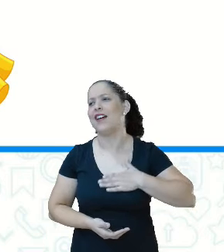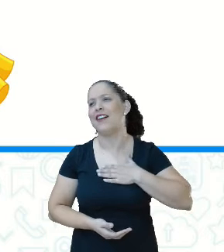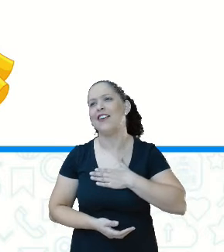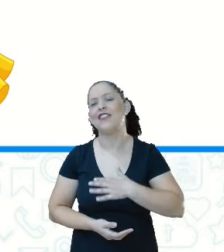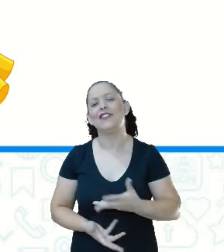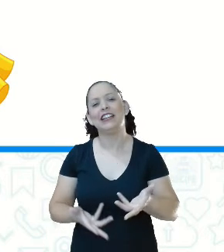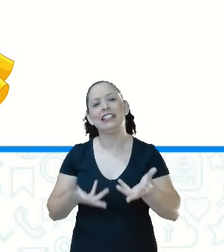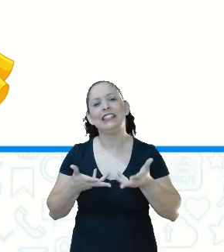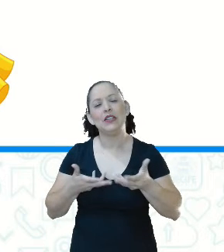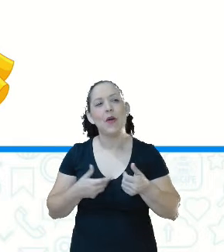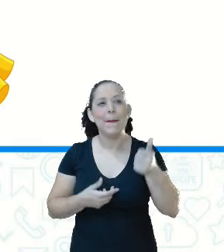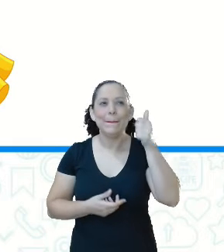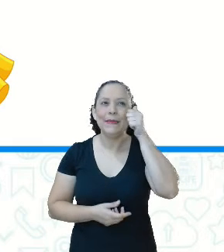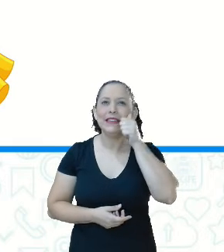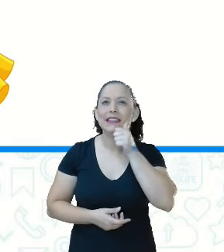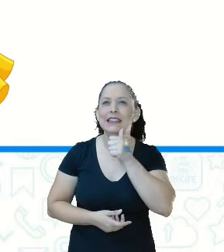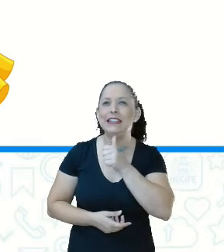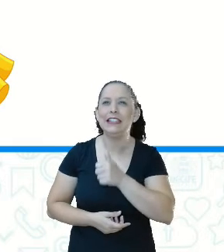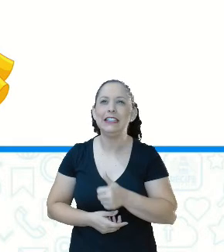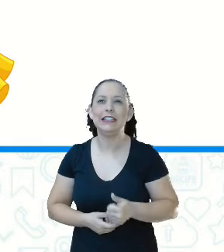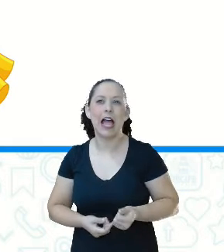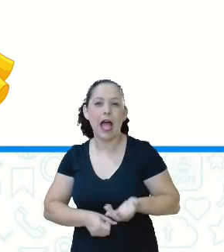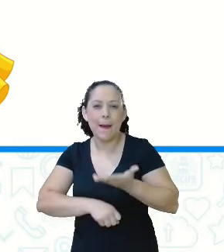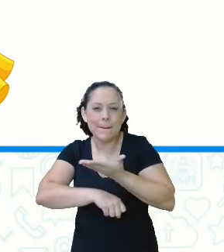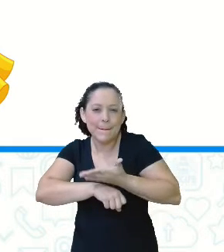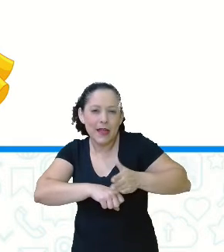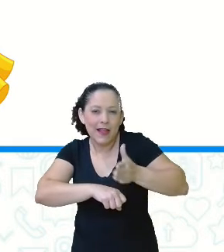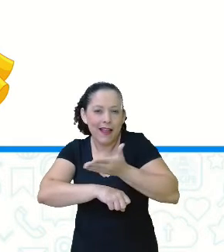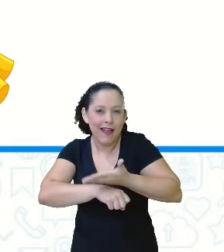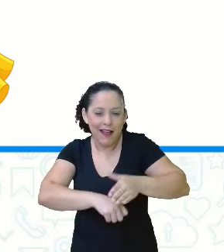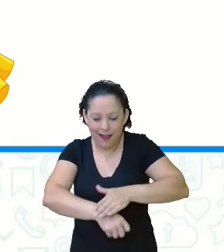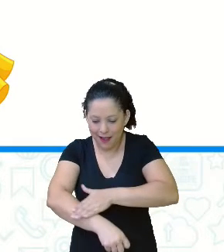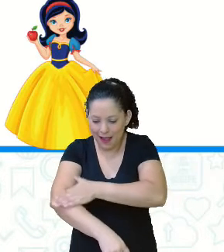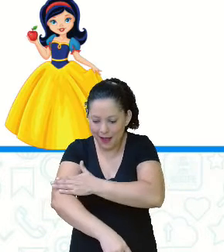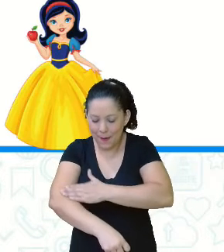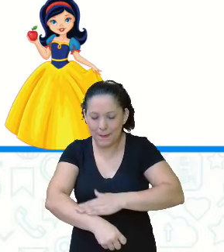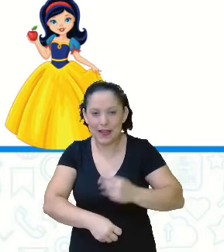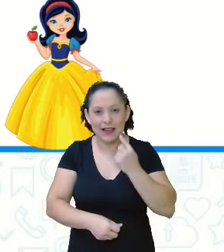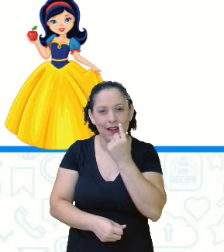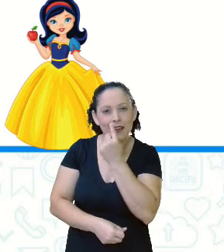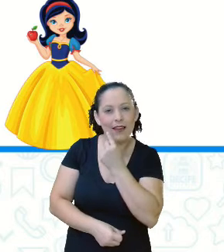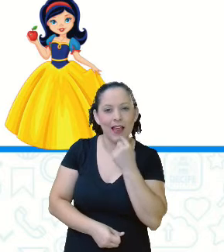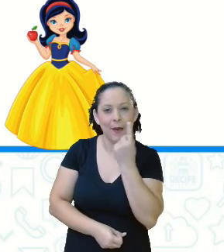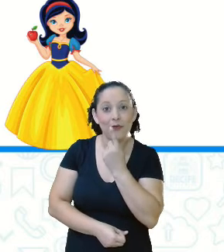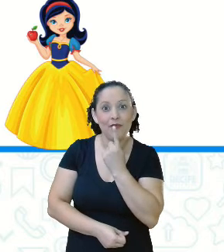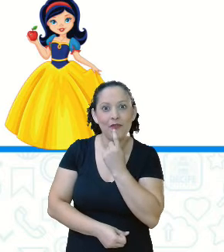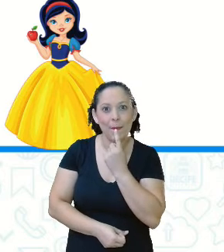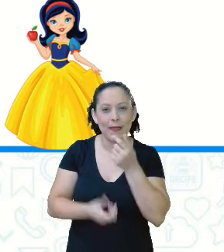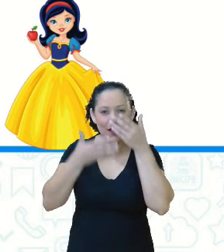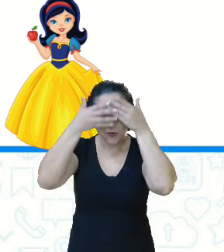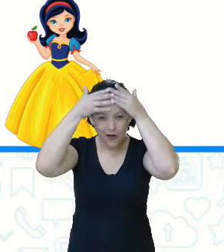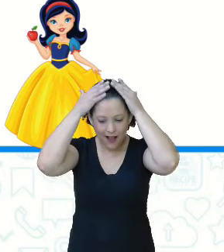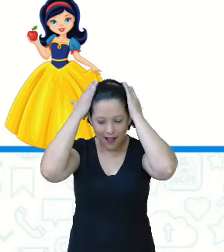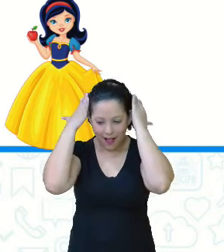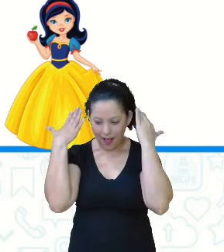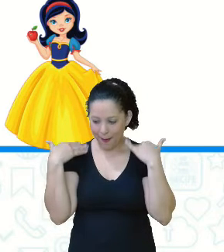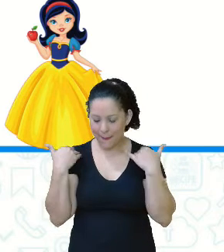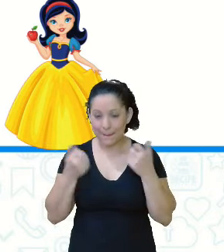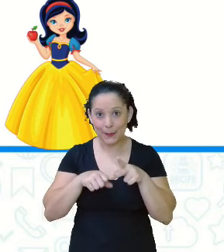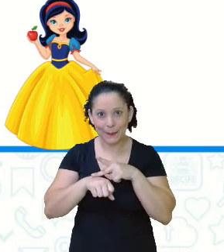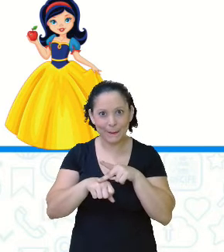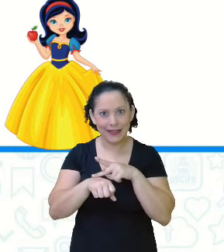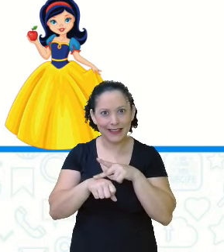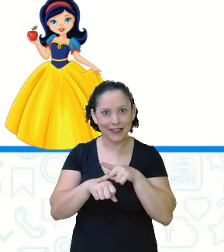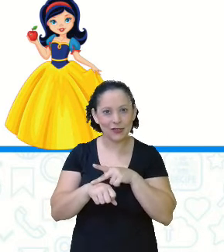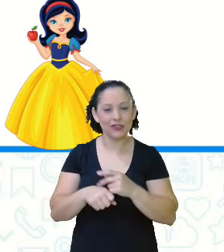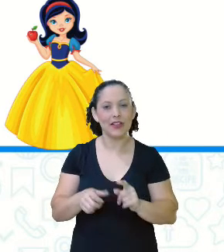branca como a neve, com os lábios vermelhos como sangue e com lindos cabelos pretos. E não é que,